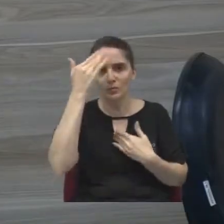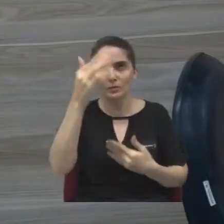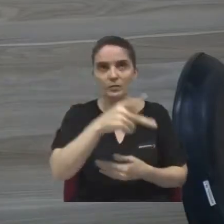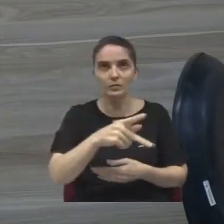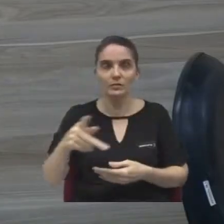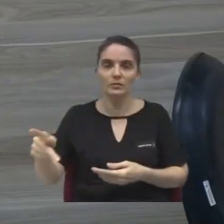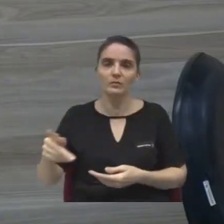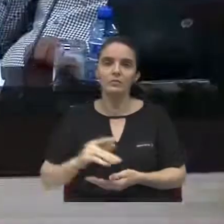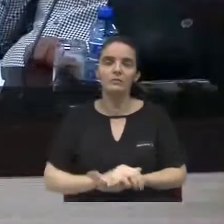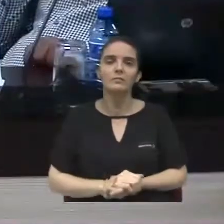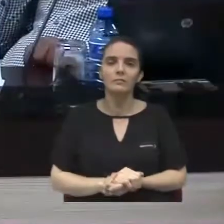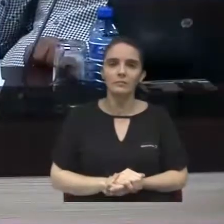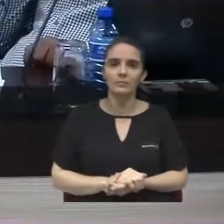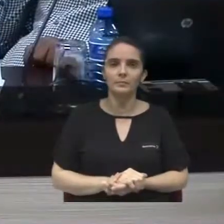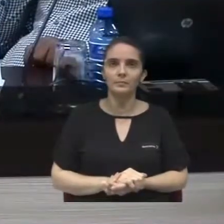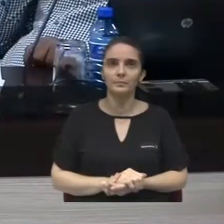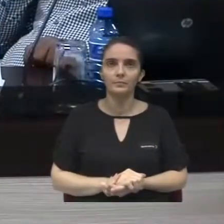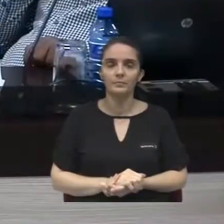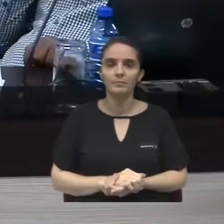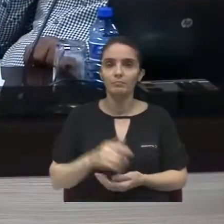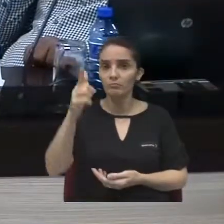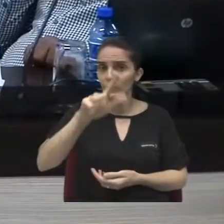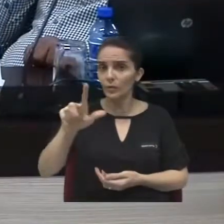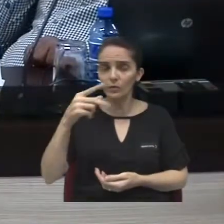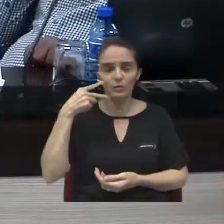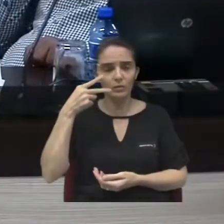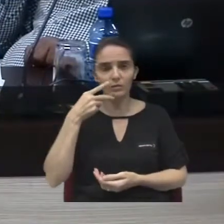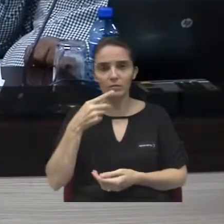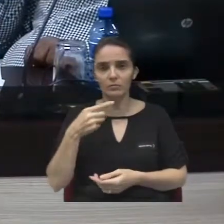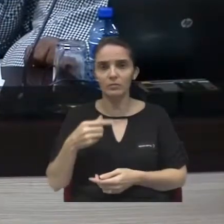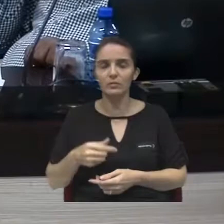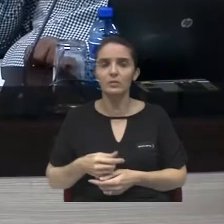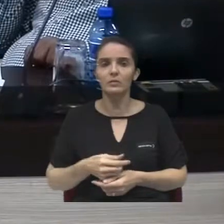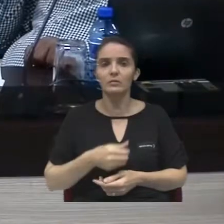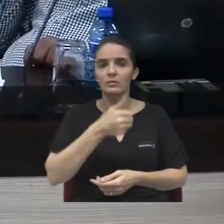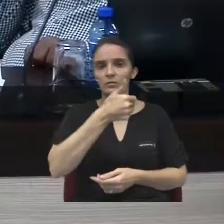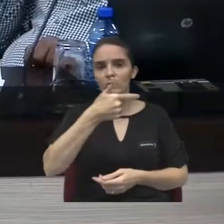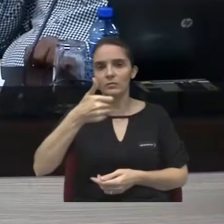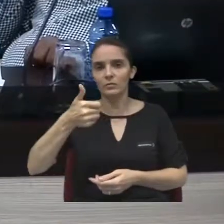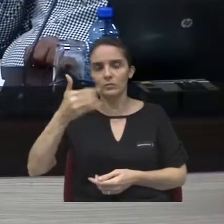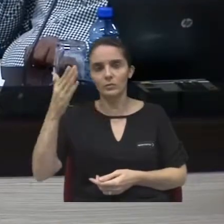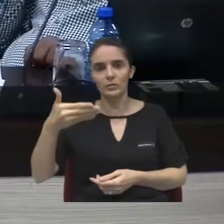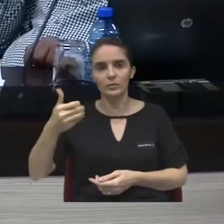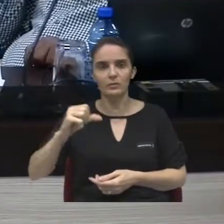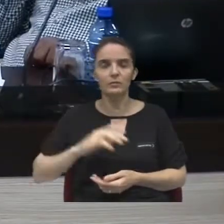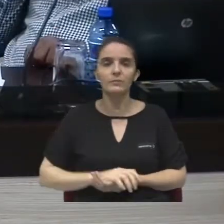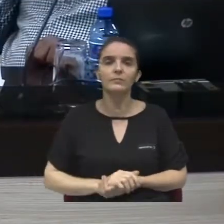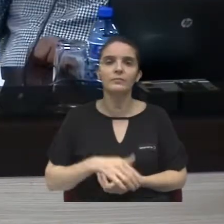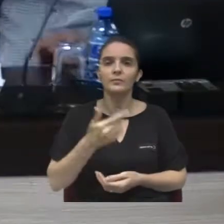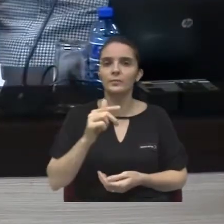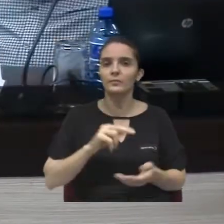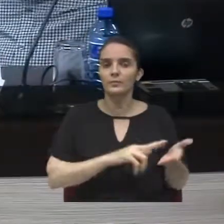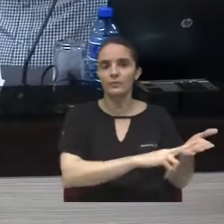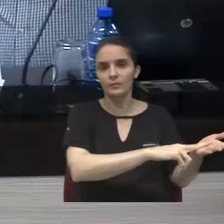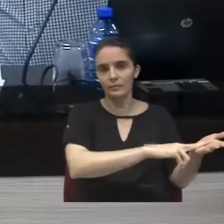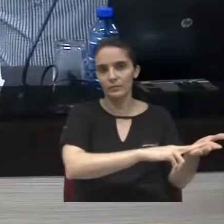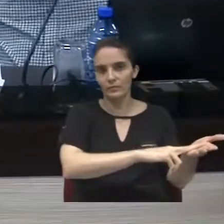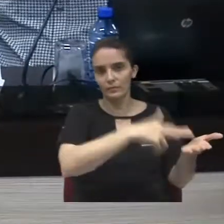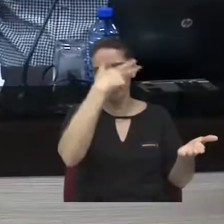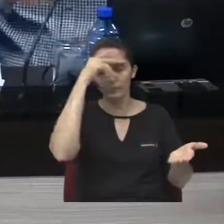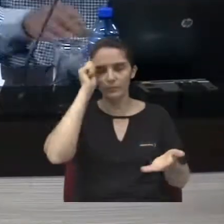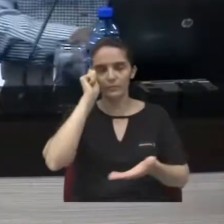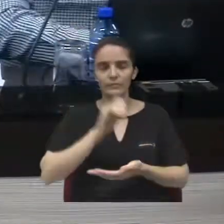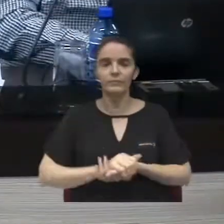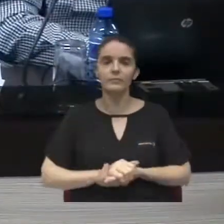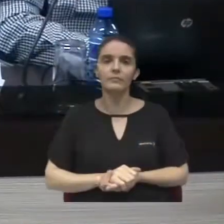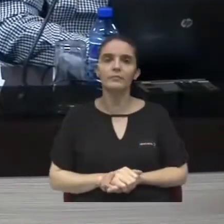presidente. Mais algum vereador deseja discutir o requerimento 121/19? Não havendo, será encaminhado ao